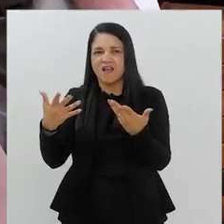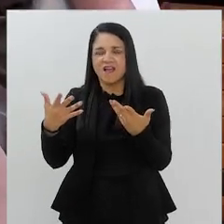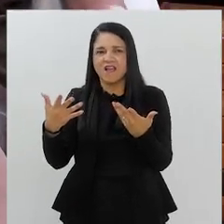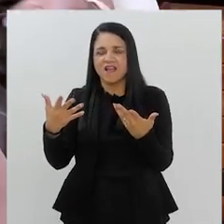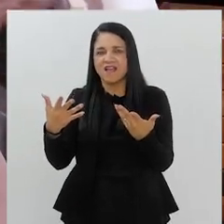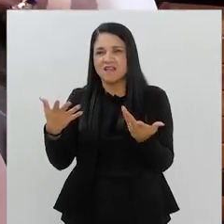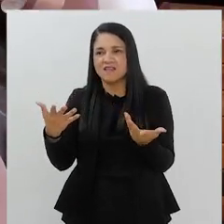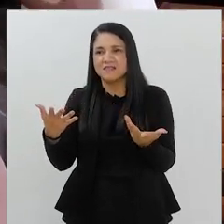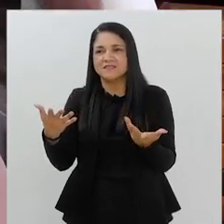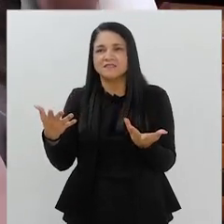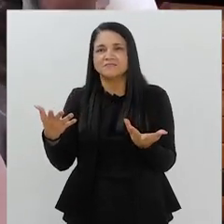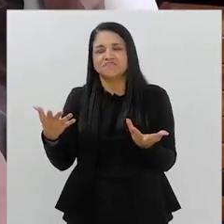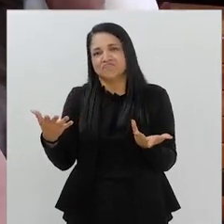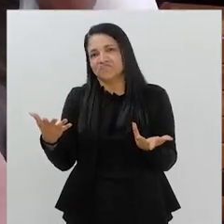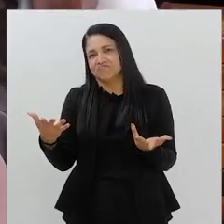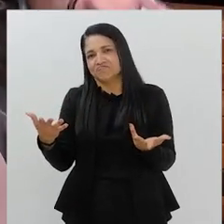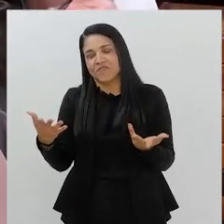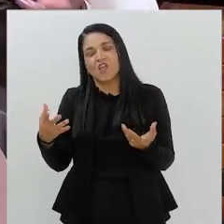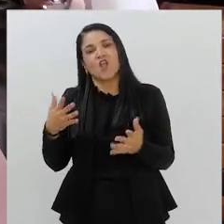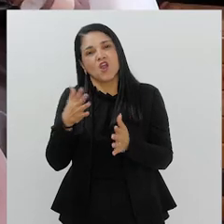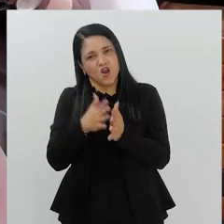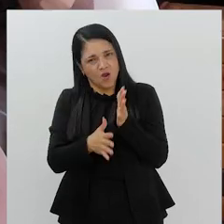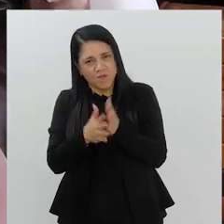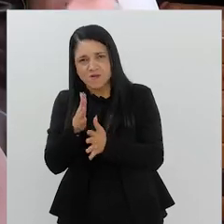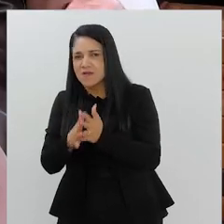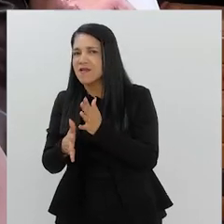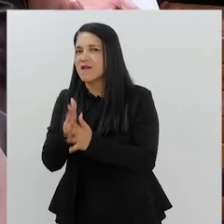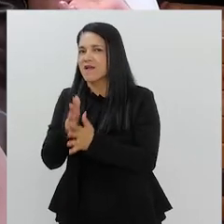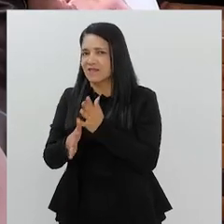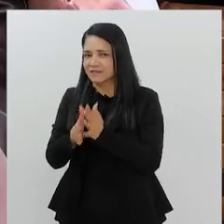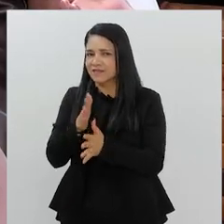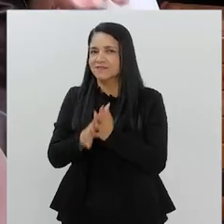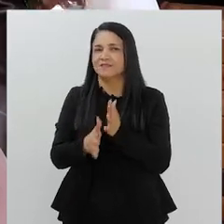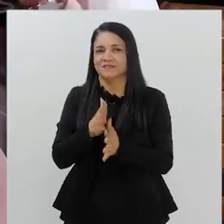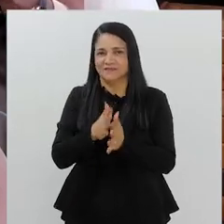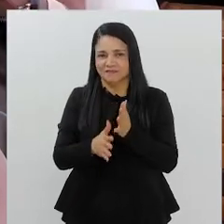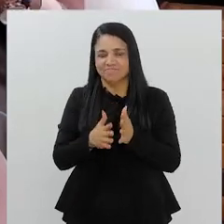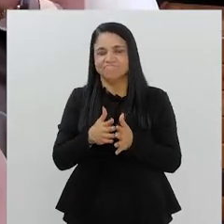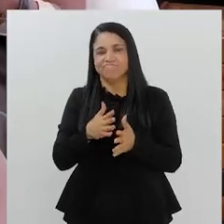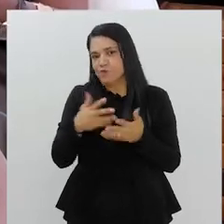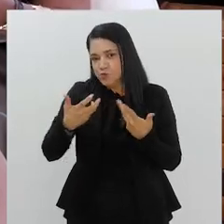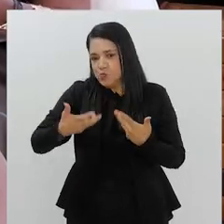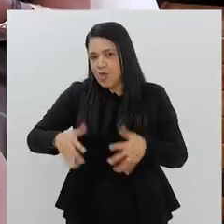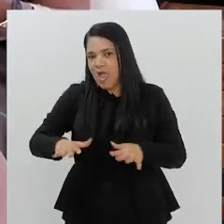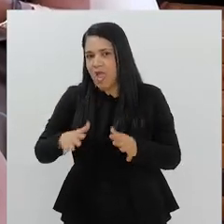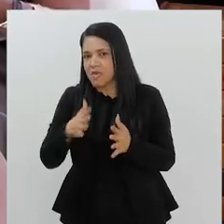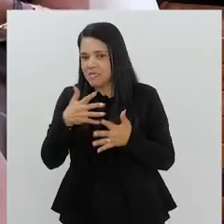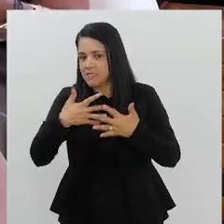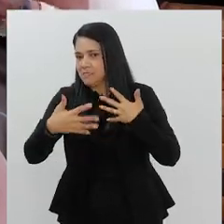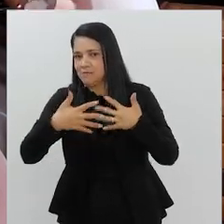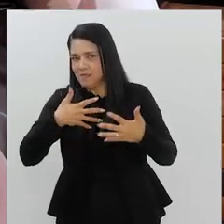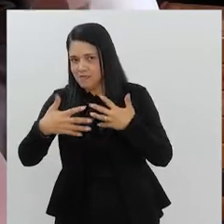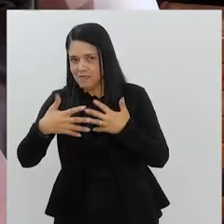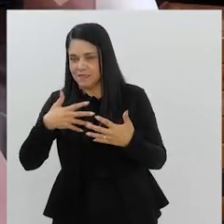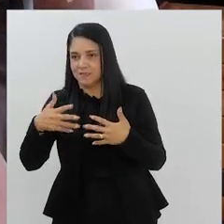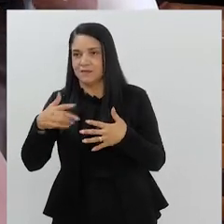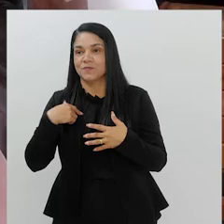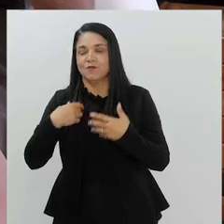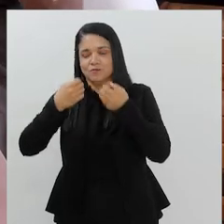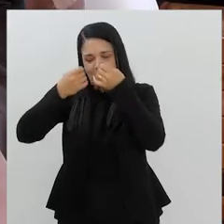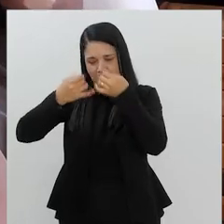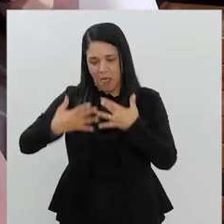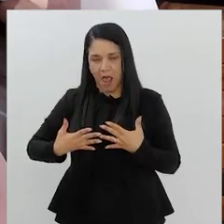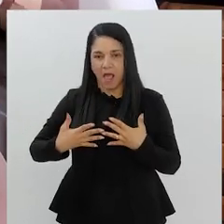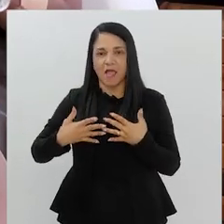violação dos dados etc quer dizer é complicado né Nós temos hoje uma uma Eu acho que eu já falei muito